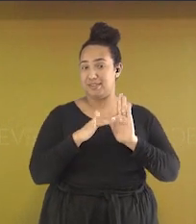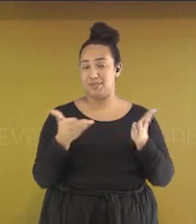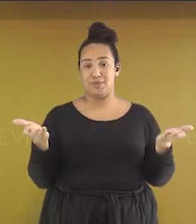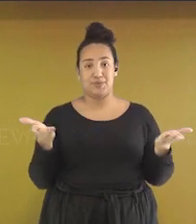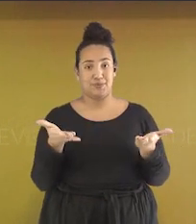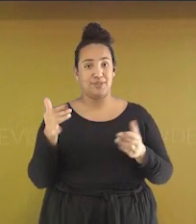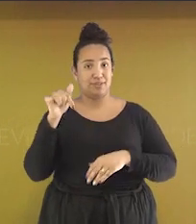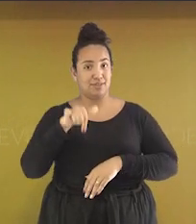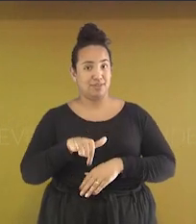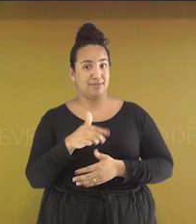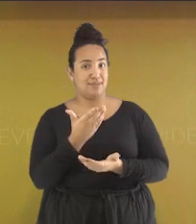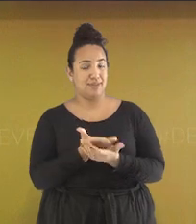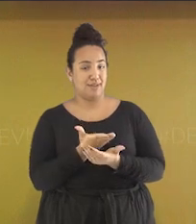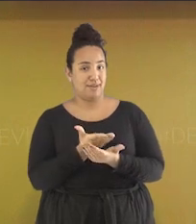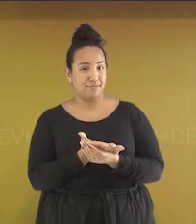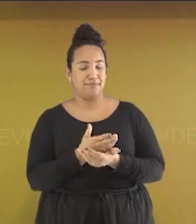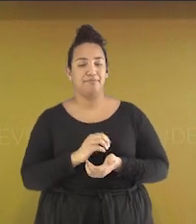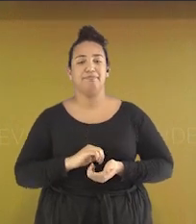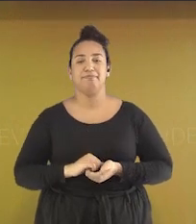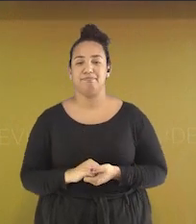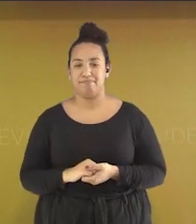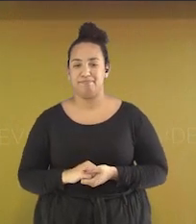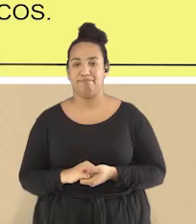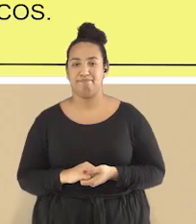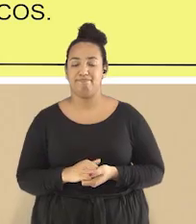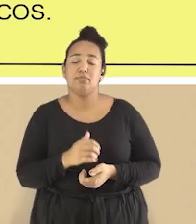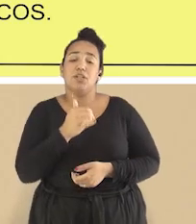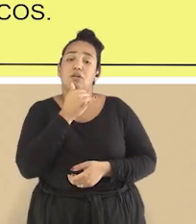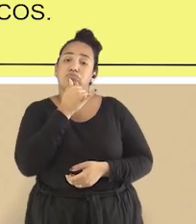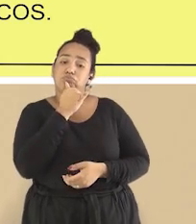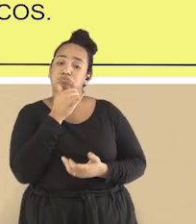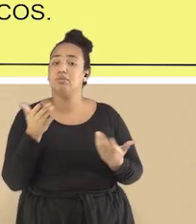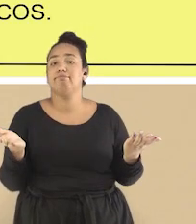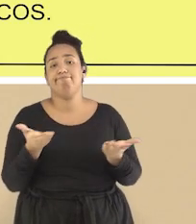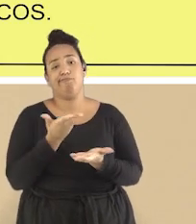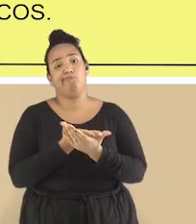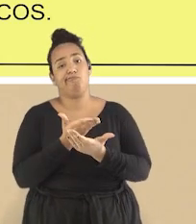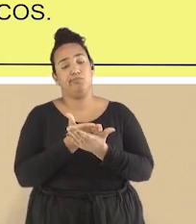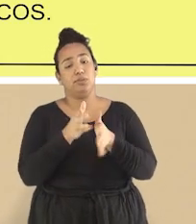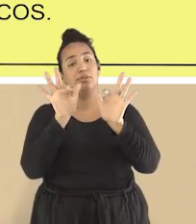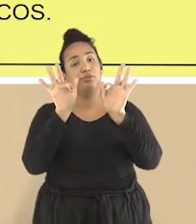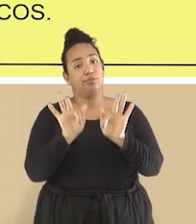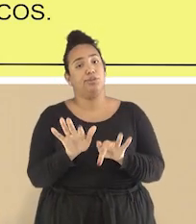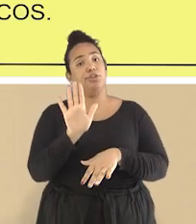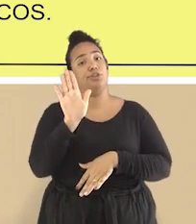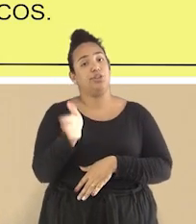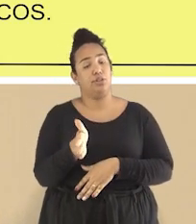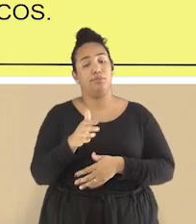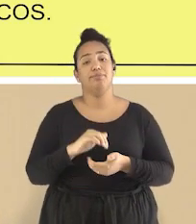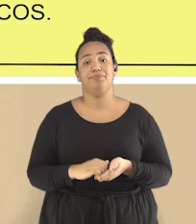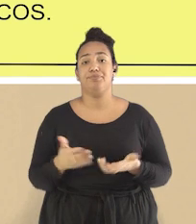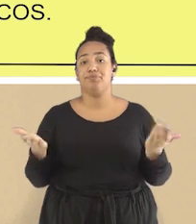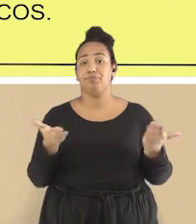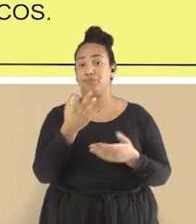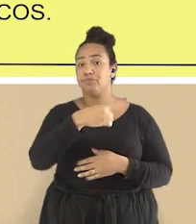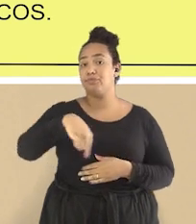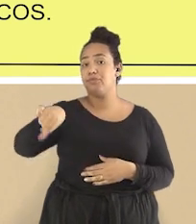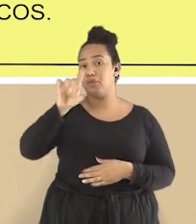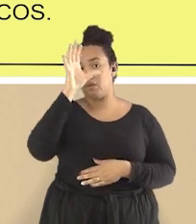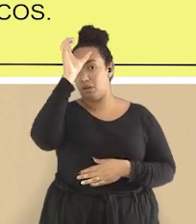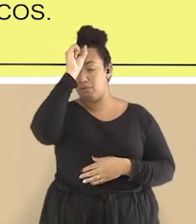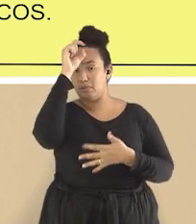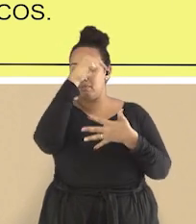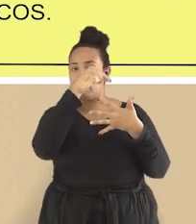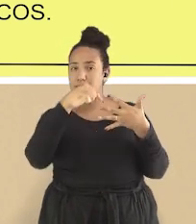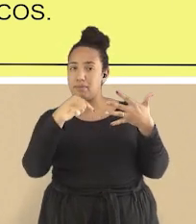de hoje para este QR Code, combinado? Que pena, a nossa aula está chegando ao fim. E hoje aprendemos